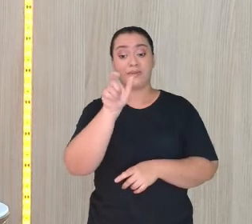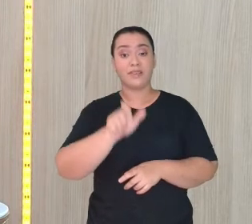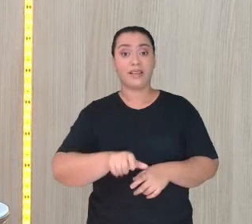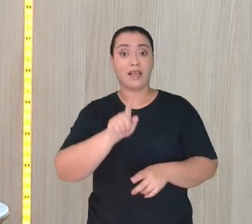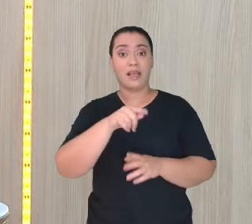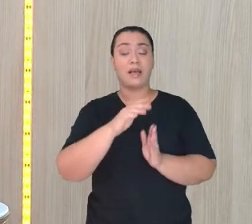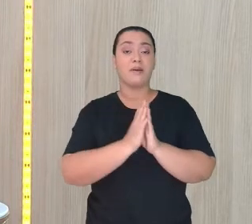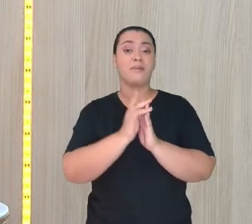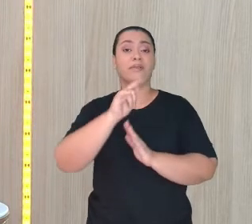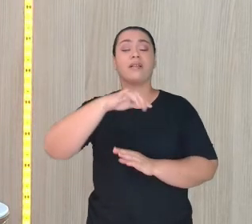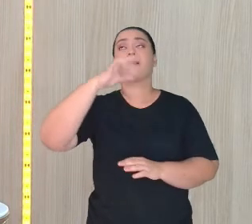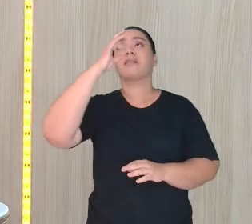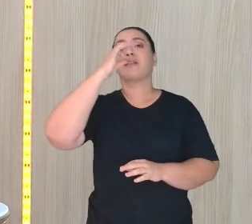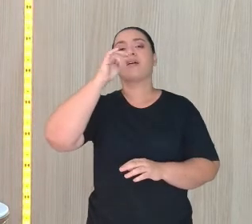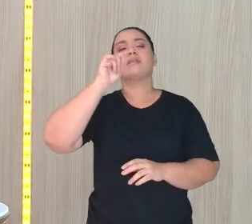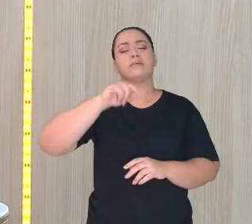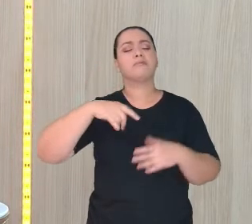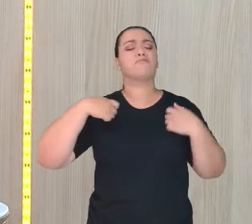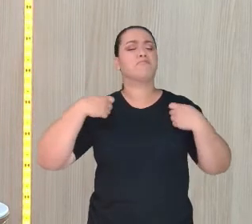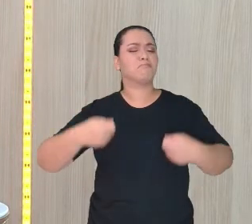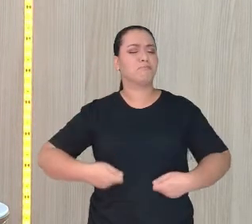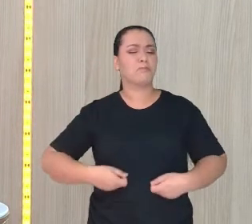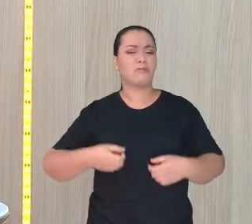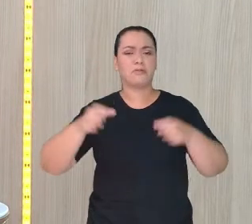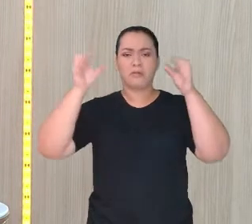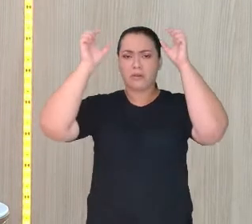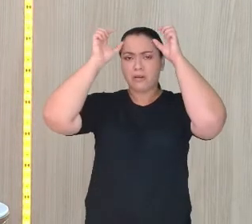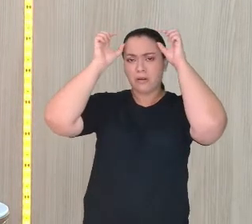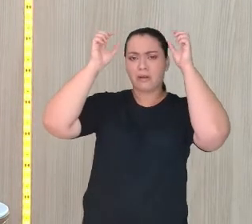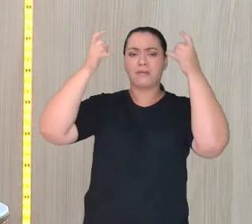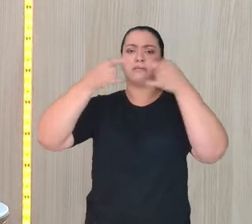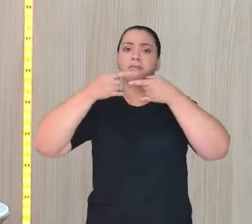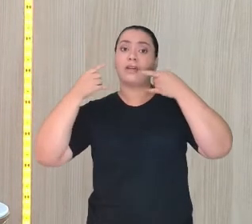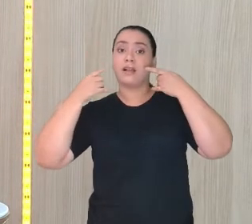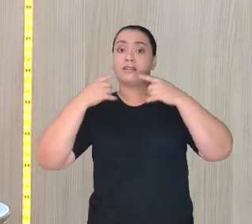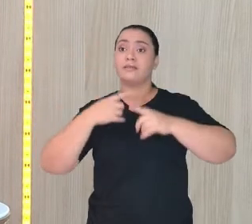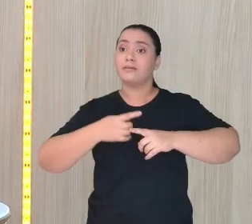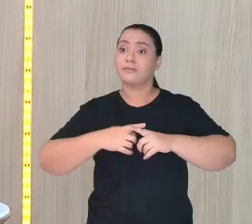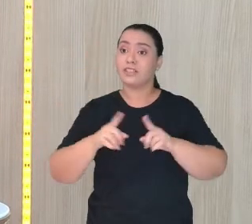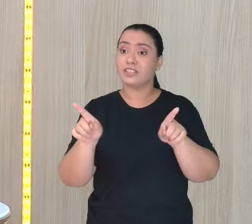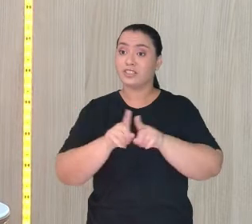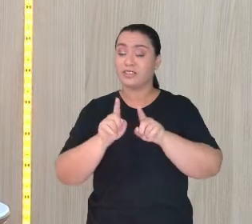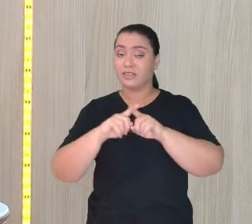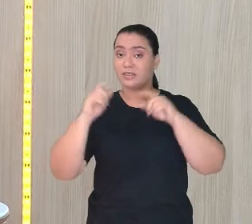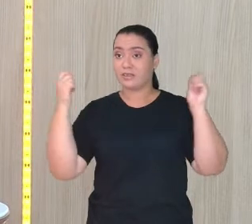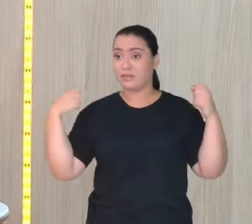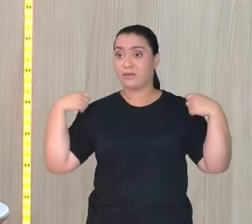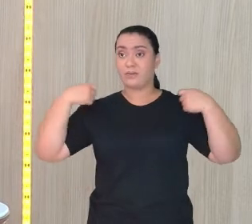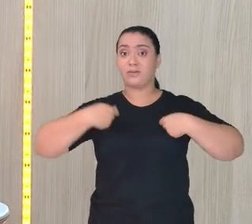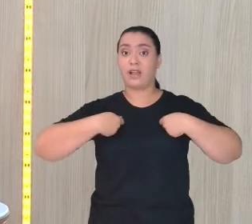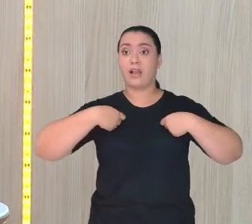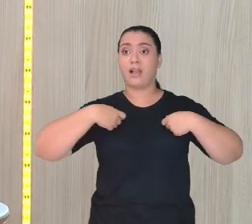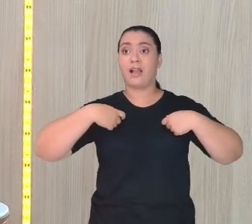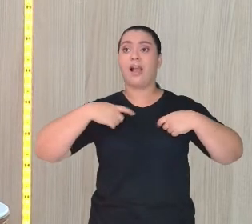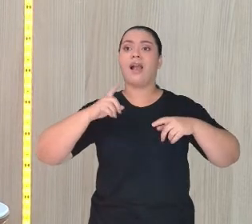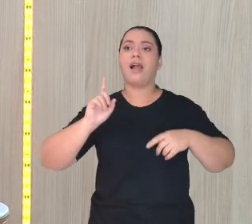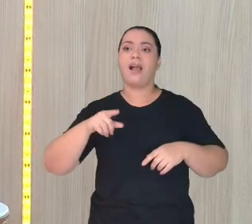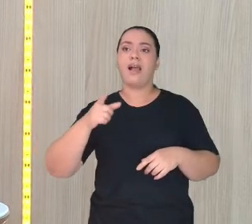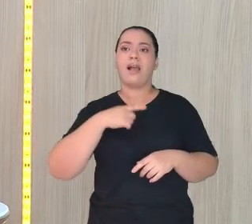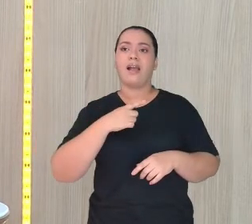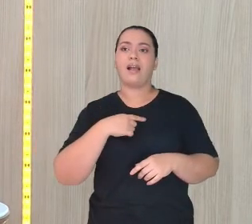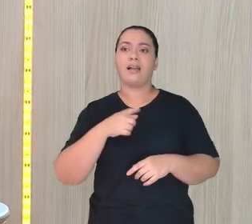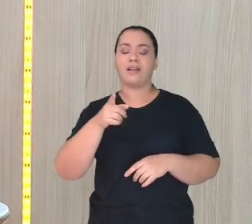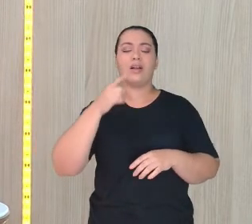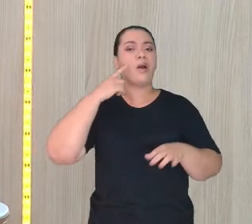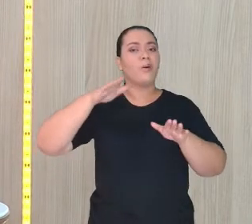lá, Todo no outro maneiro. cartaz, todo maneiro de óculos, de máscara, mas ele tem uma capa também de super-herói. É não é? verdade, Então,